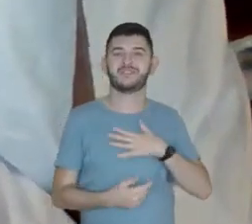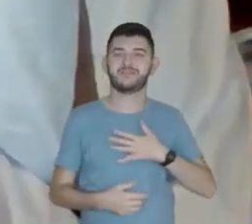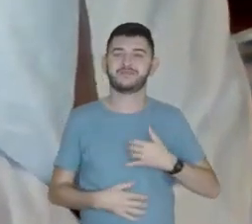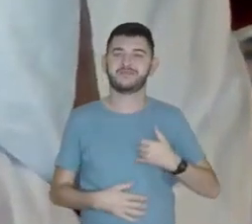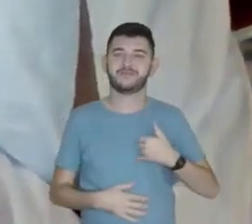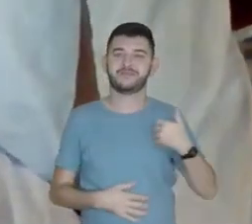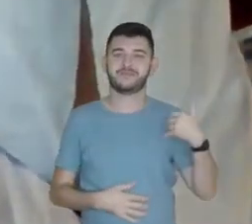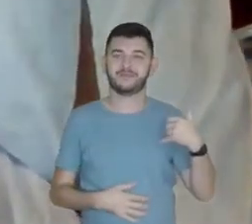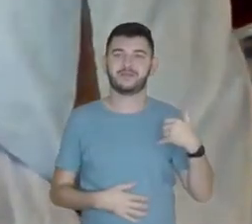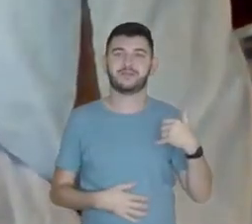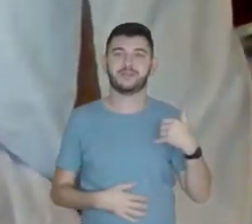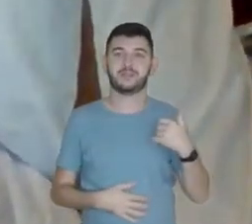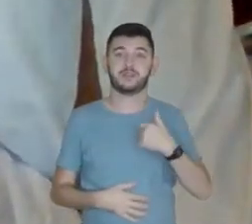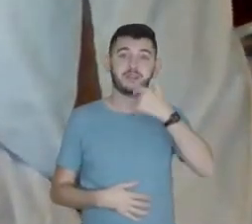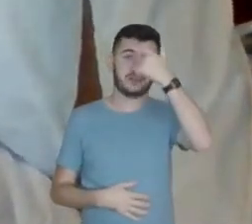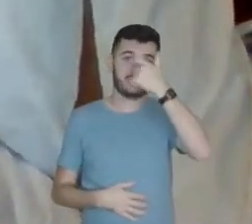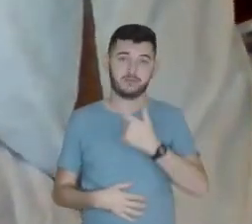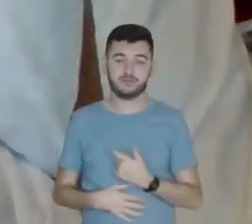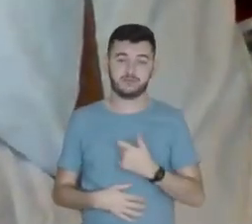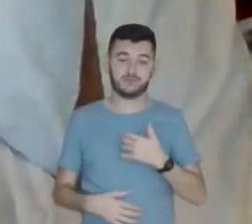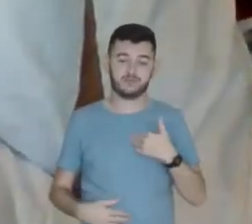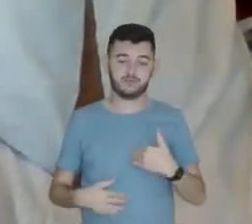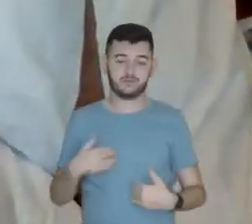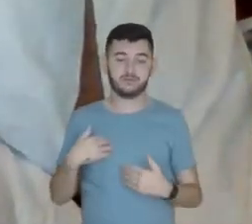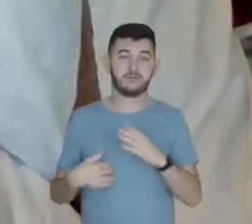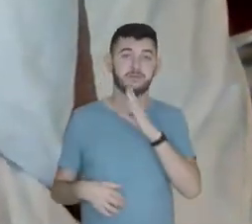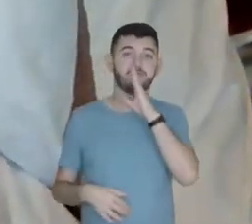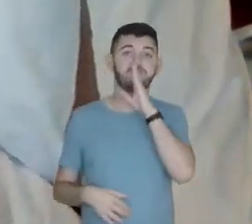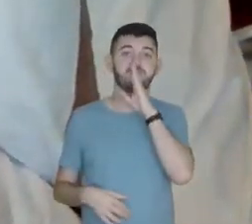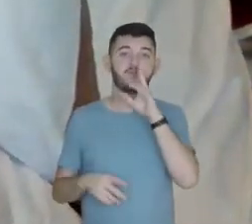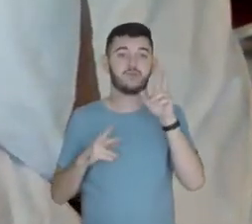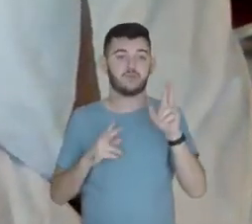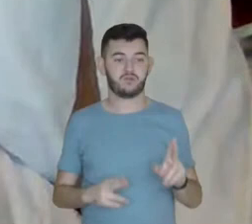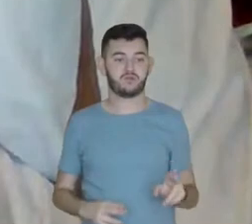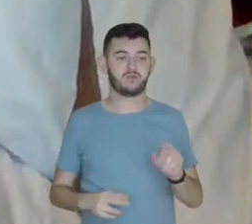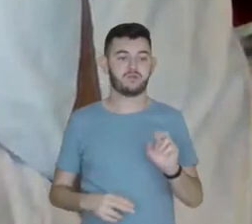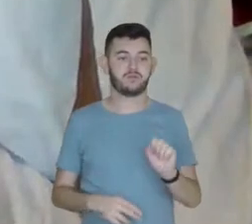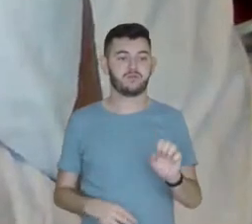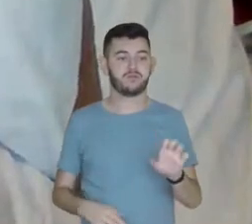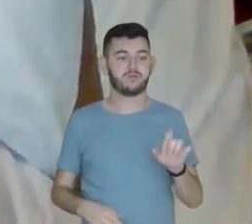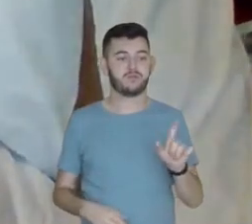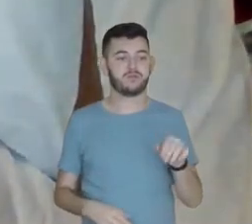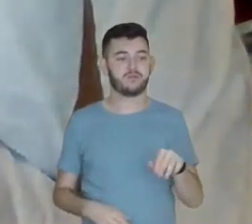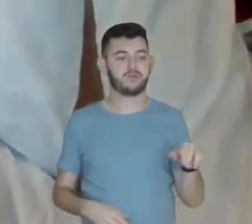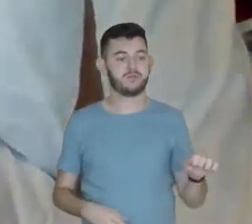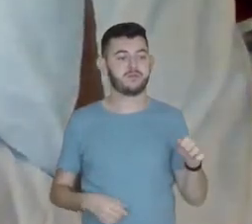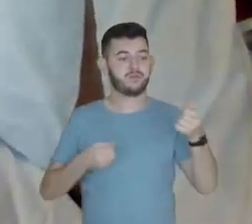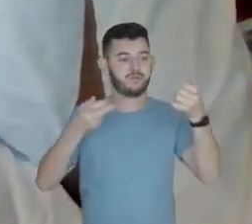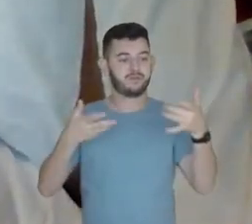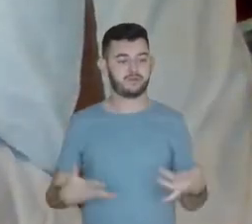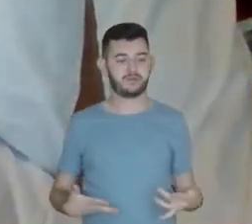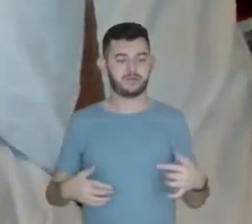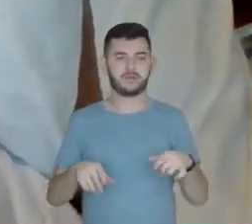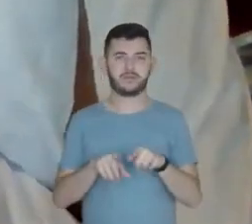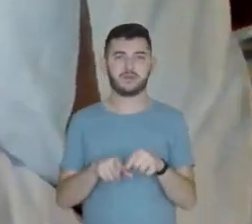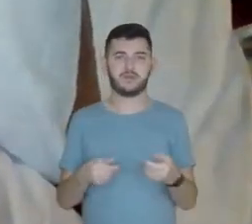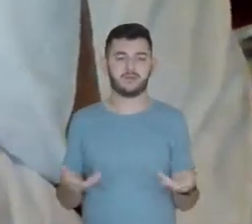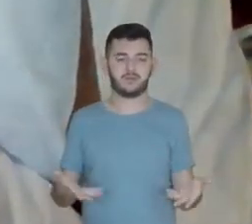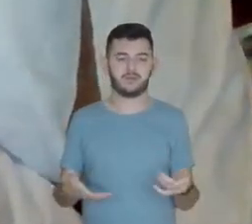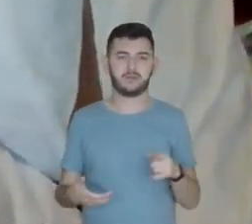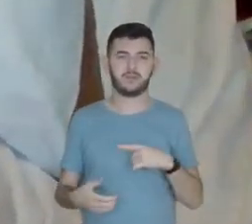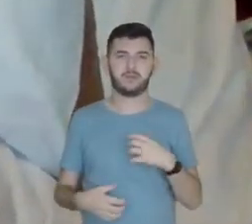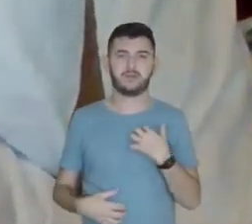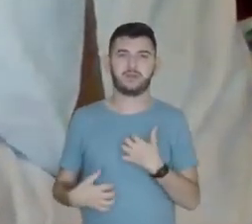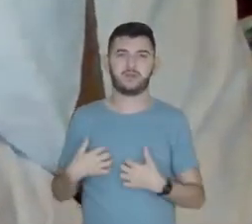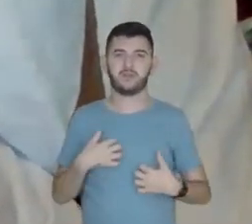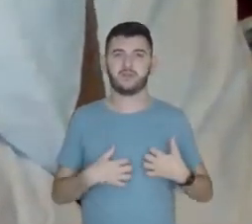idade. E eu sou tetraplégica, como a Selma já disse. E aí, hoje, eu estou com um pouquinho de incômodo,